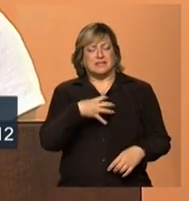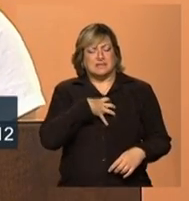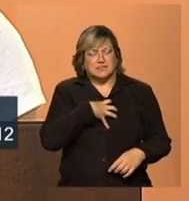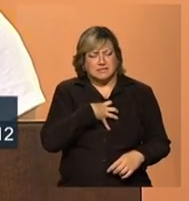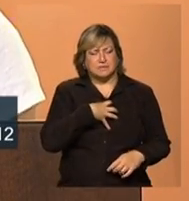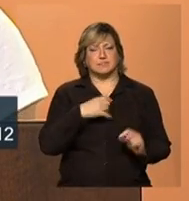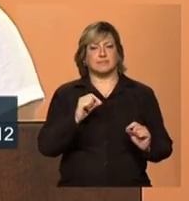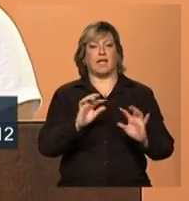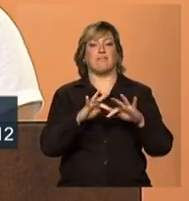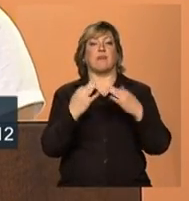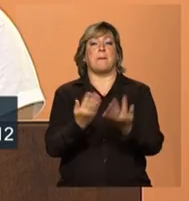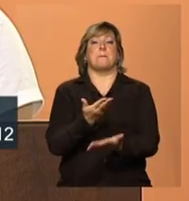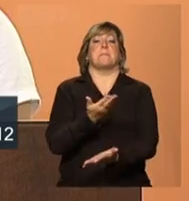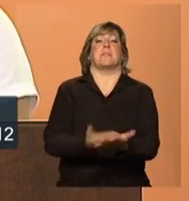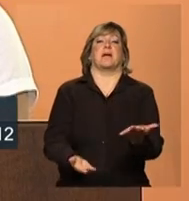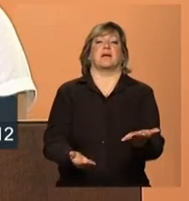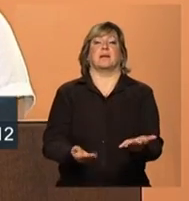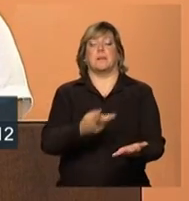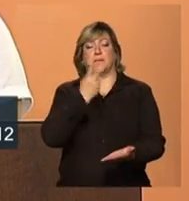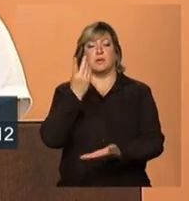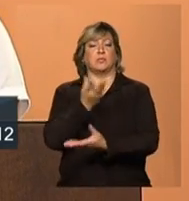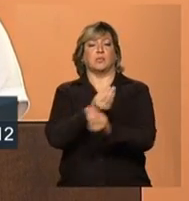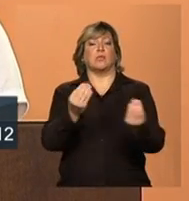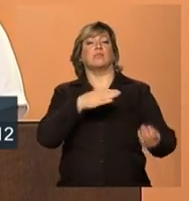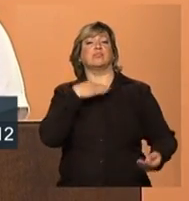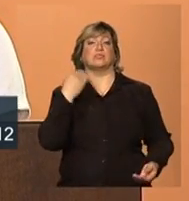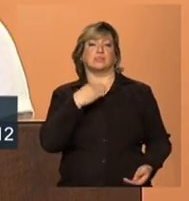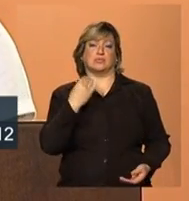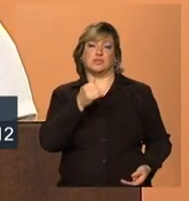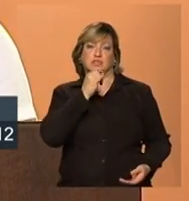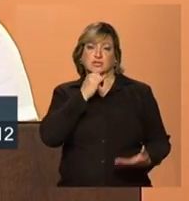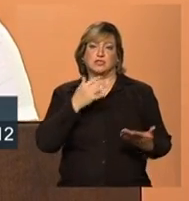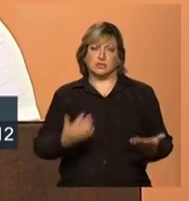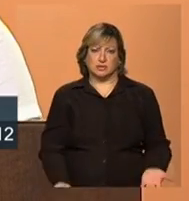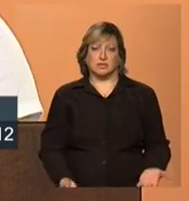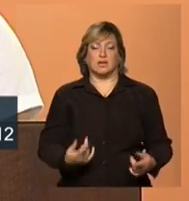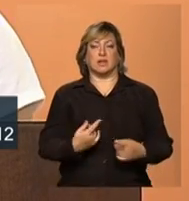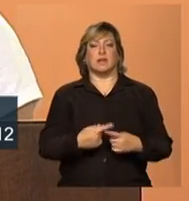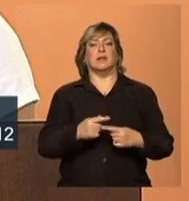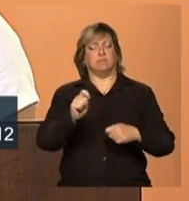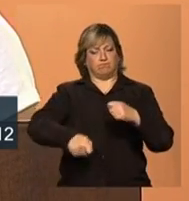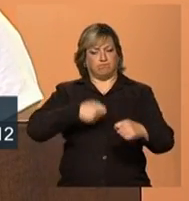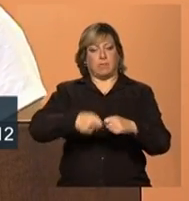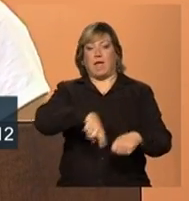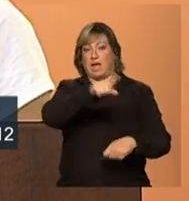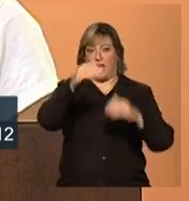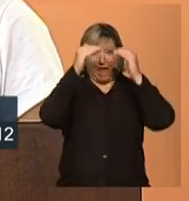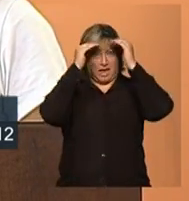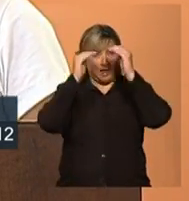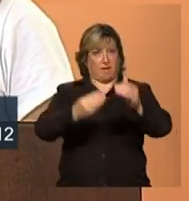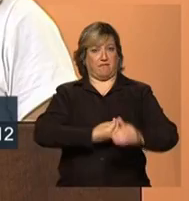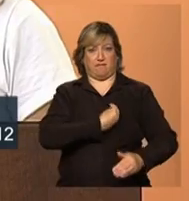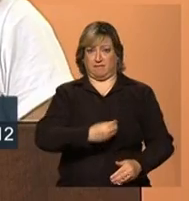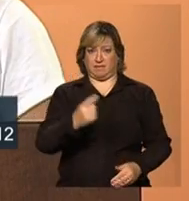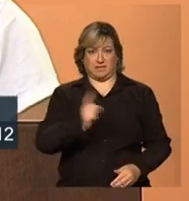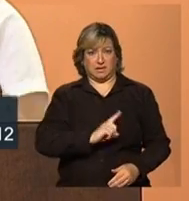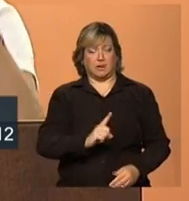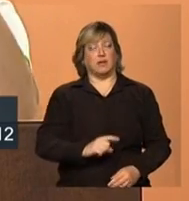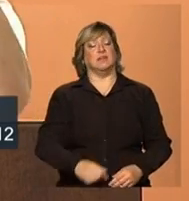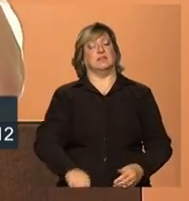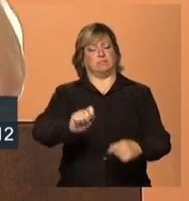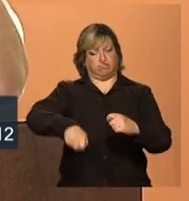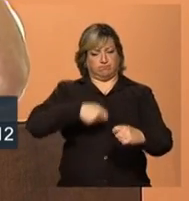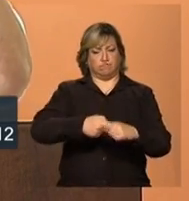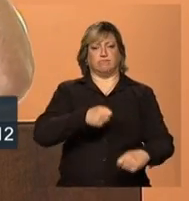se aliem em adequar as punições a quem não respeita a vida. E que a corrupção,